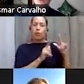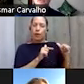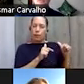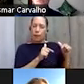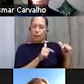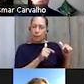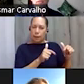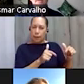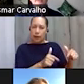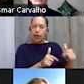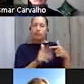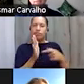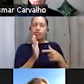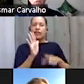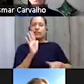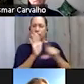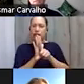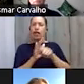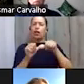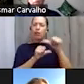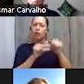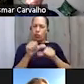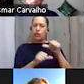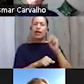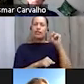essa legislação seja alterada e que a gente tenha